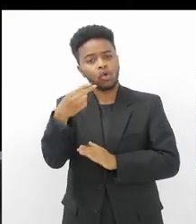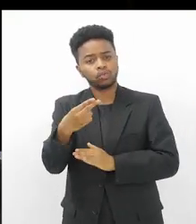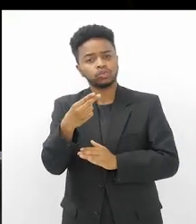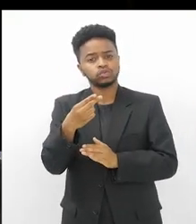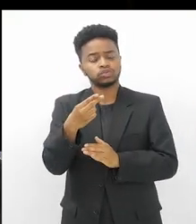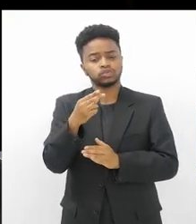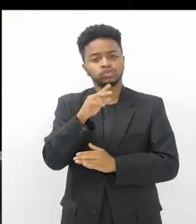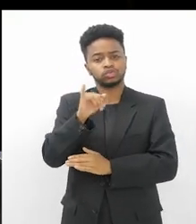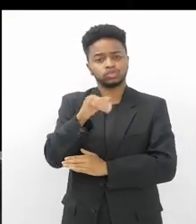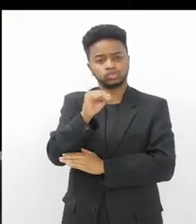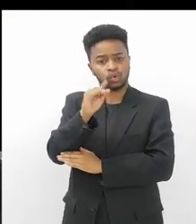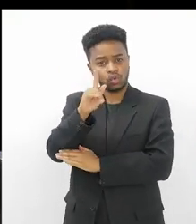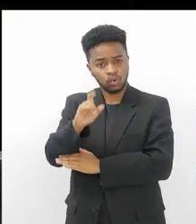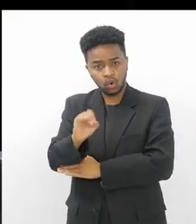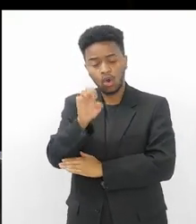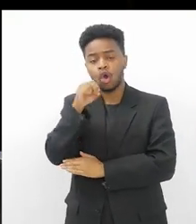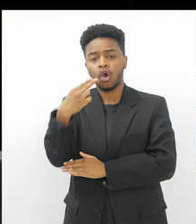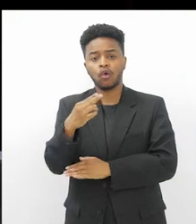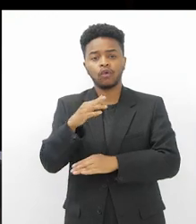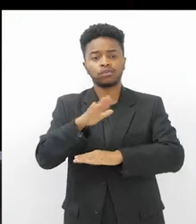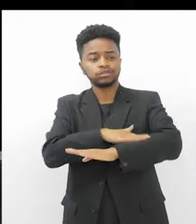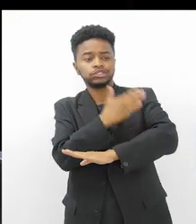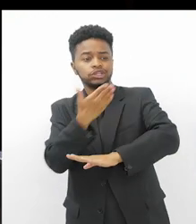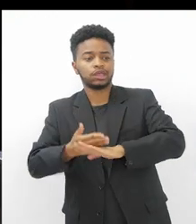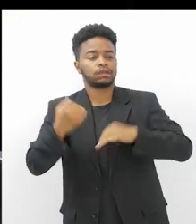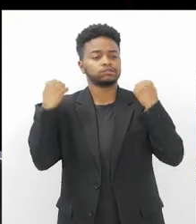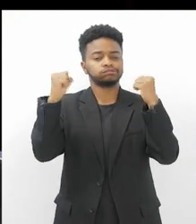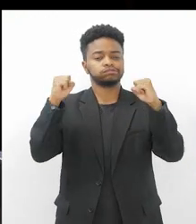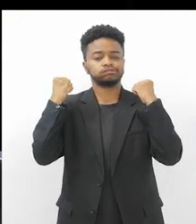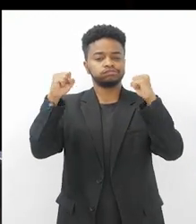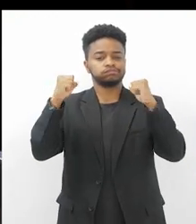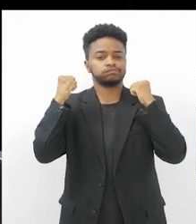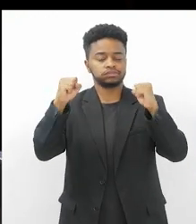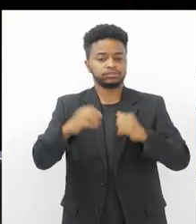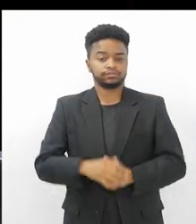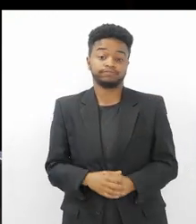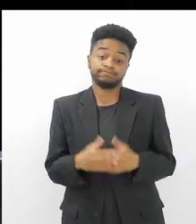gente que joga demais e tem gente que se mete na academia 8 horas por dia.